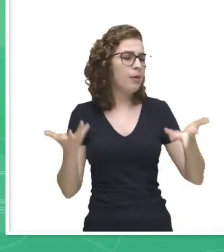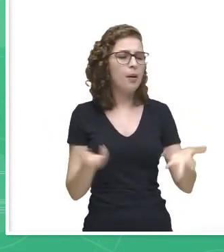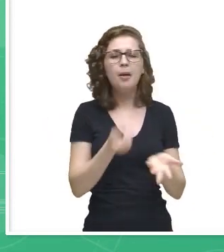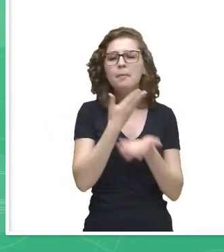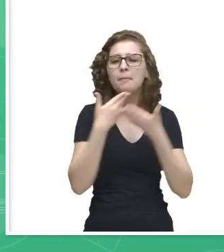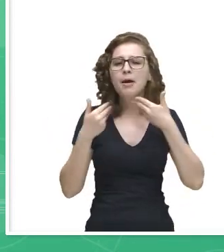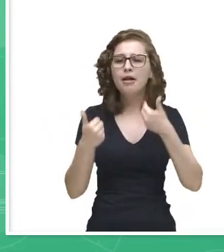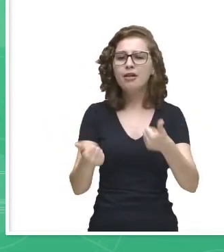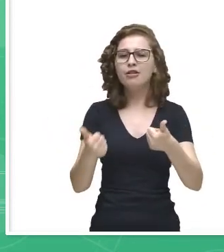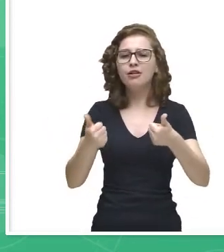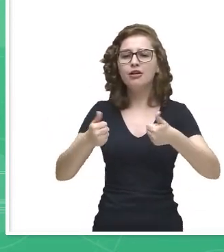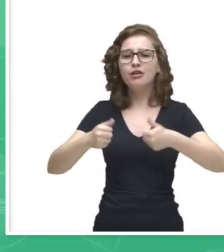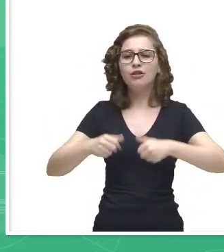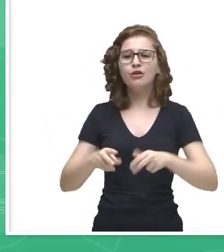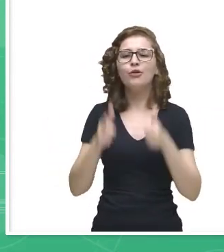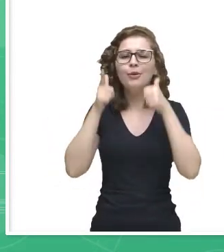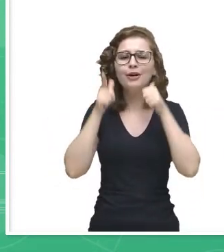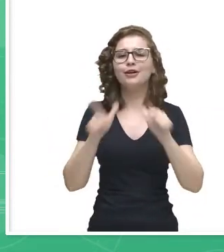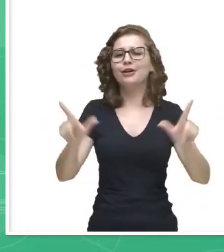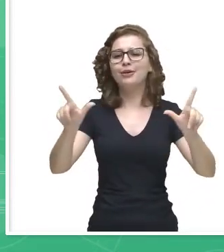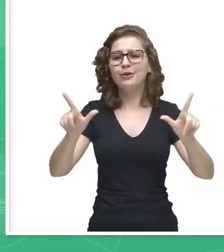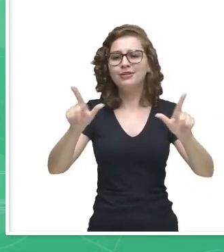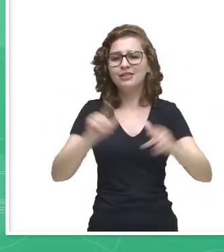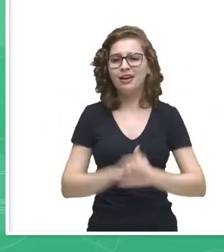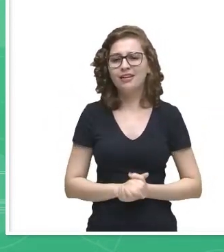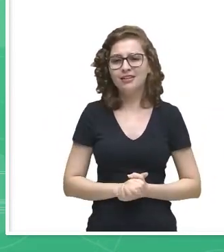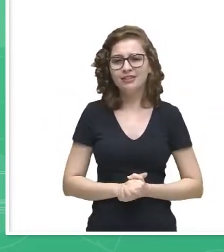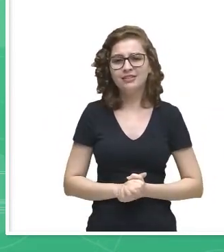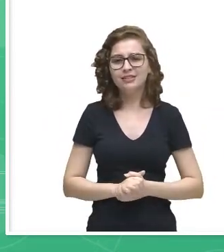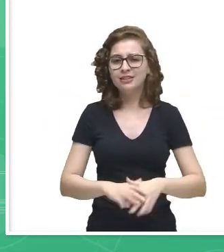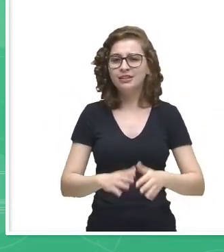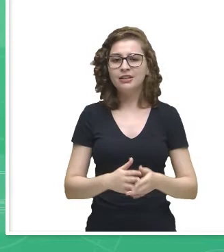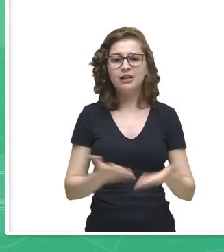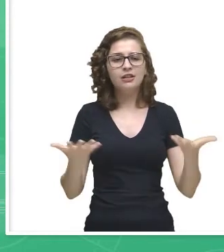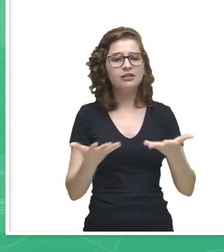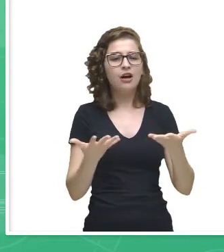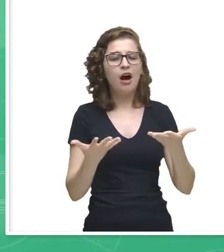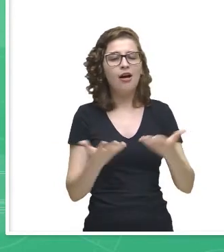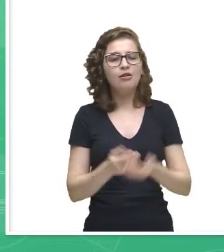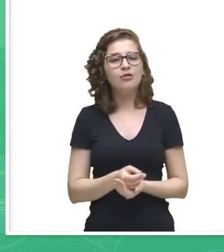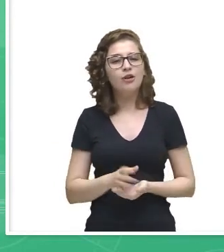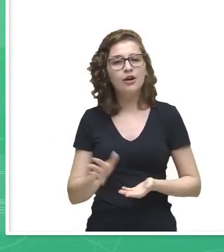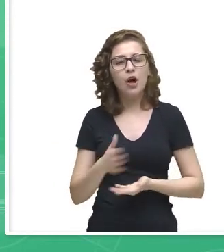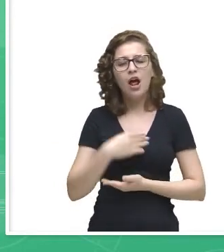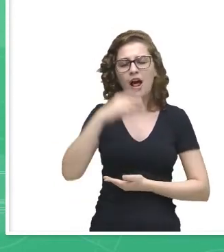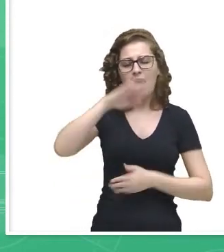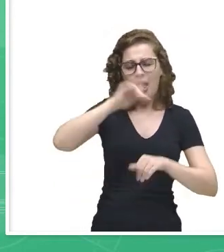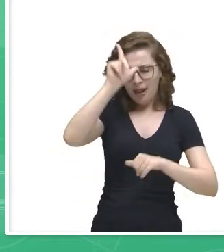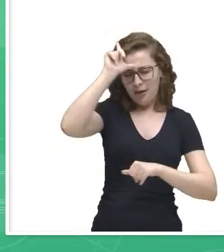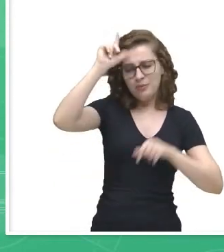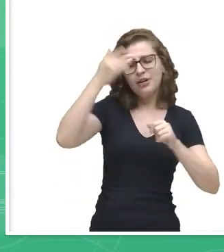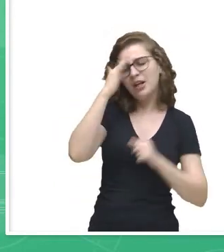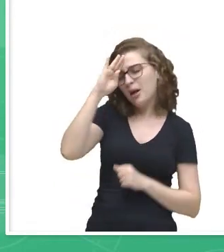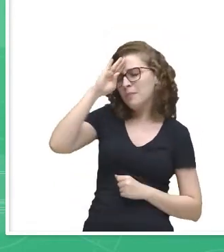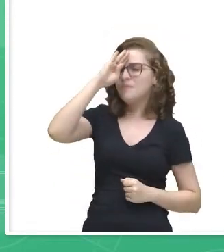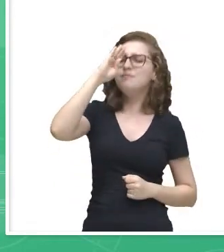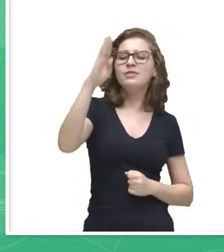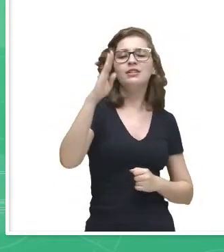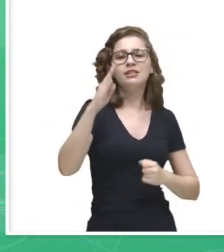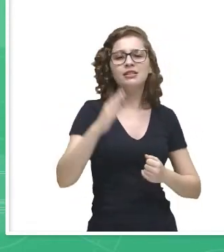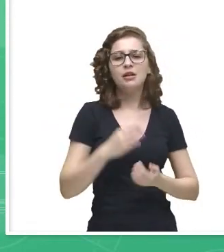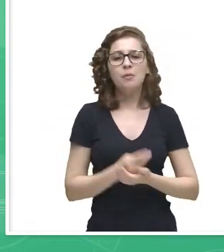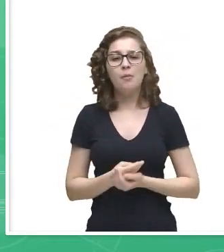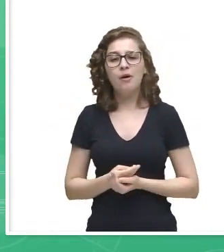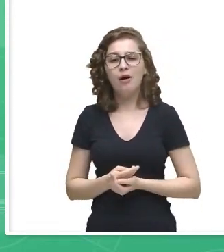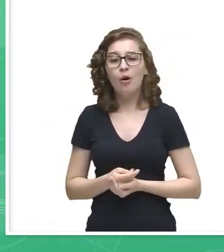e triunfante. Então, como eu falei, essa exaltação desse espírito nacionalista alemão, um cara que tinha uma